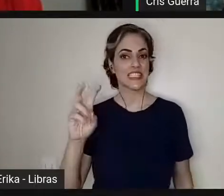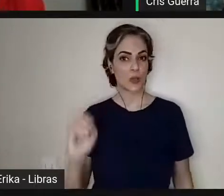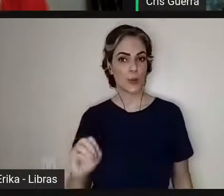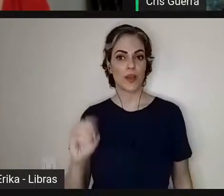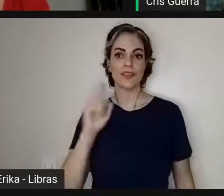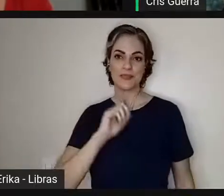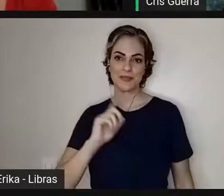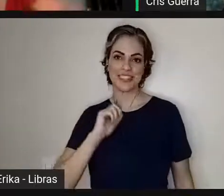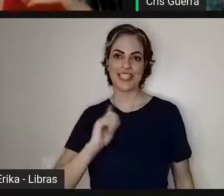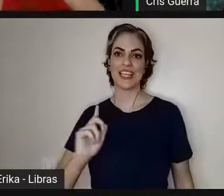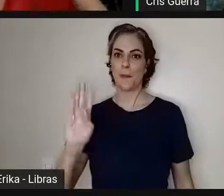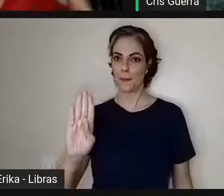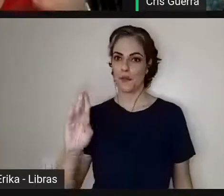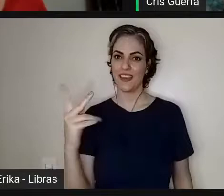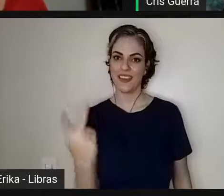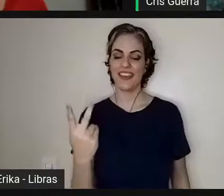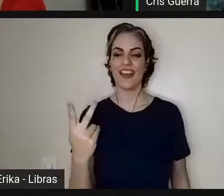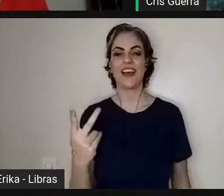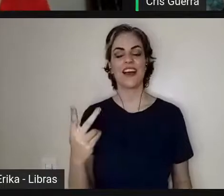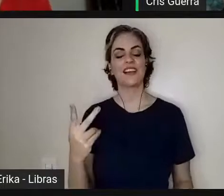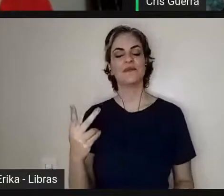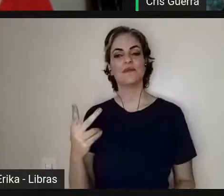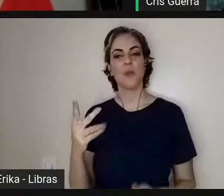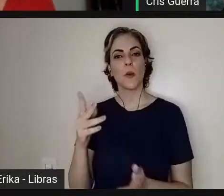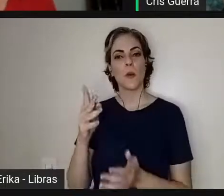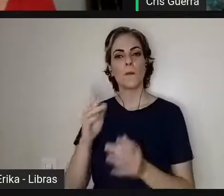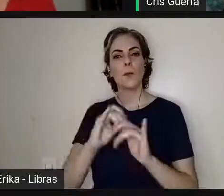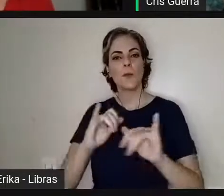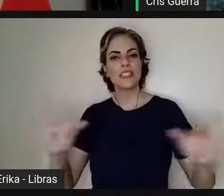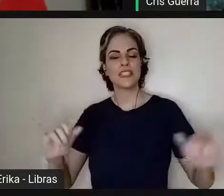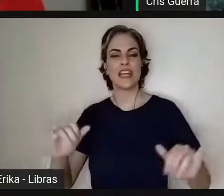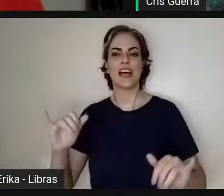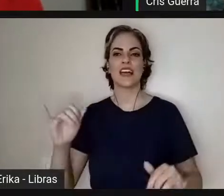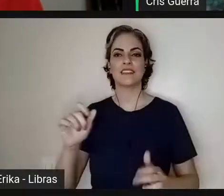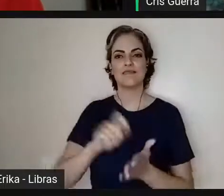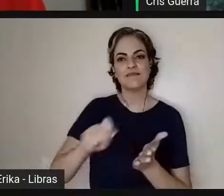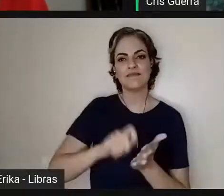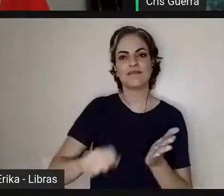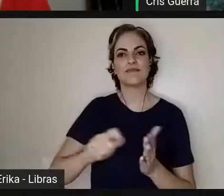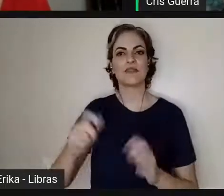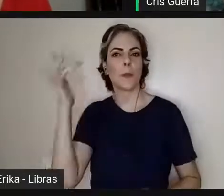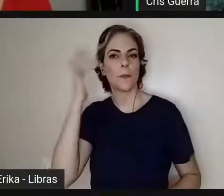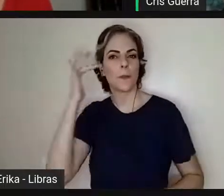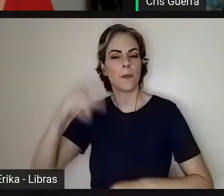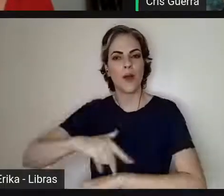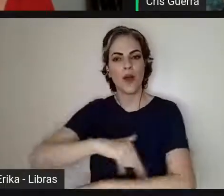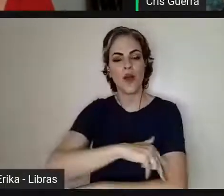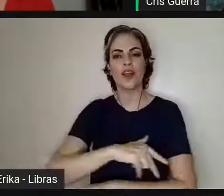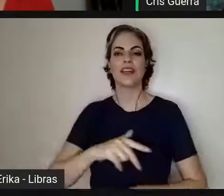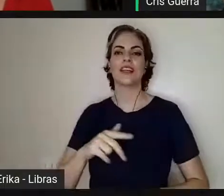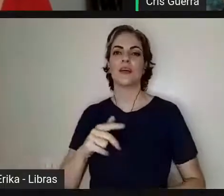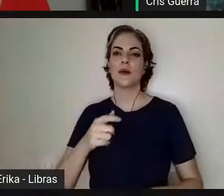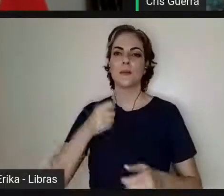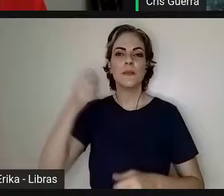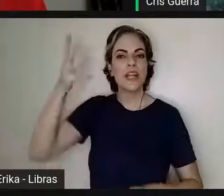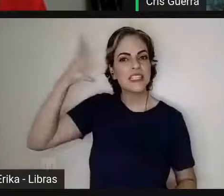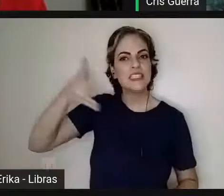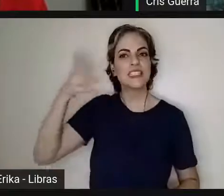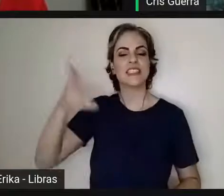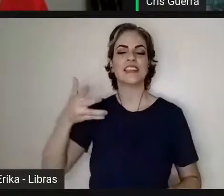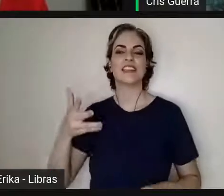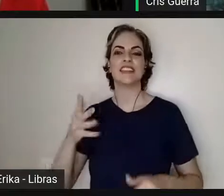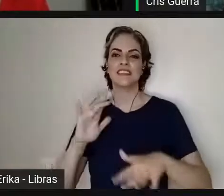Horizonte, publicitária, escritora, produtora de moda, palestrante, empreendedora digital,